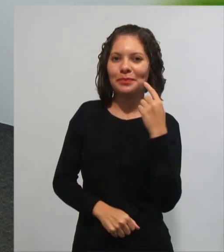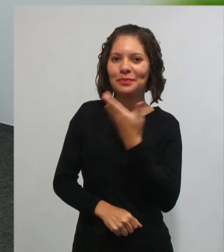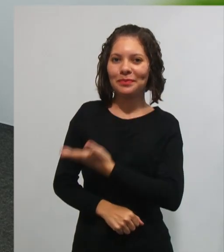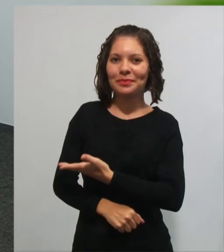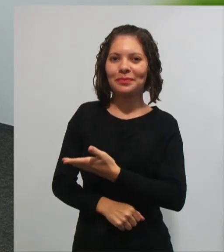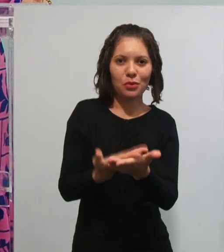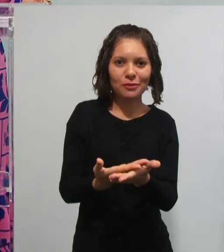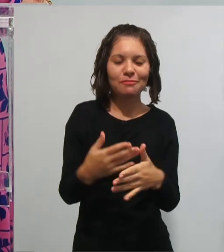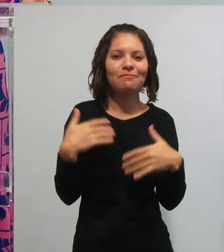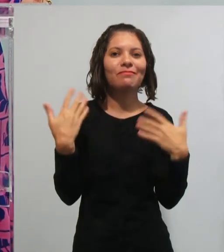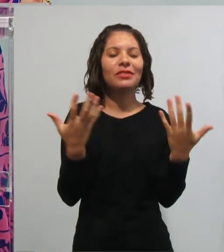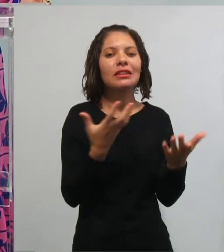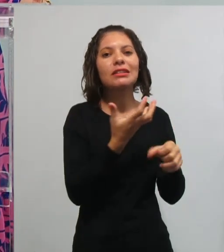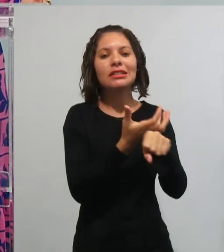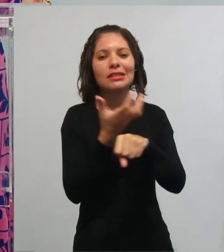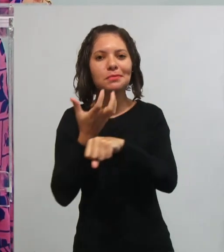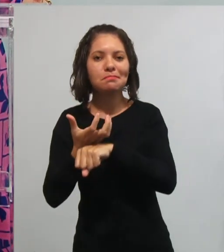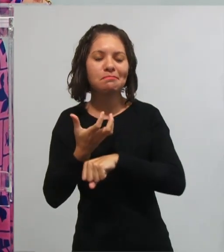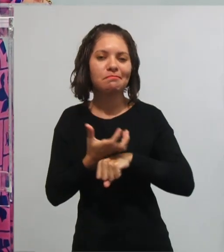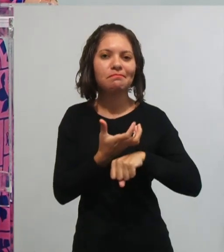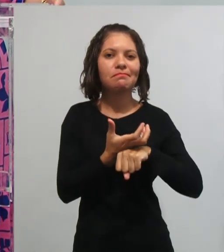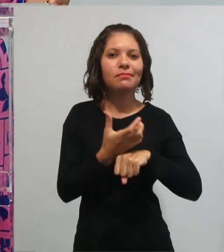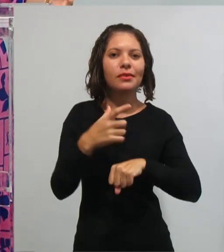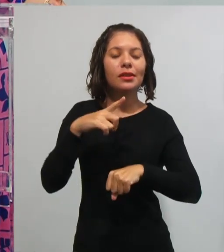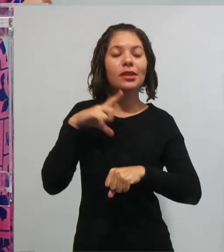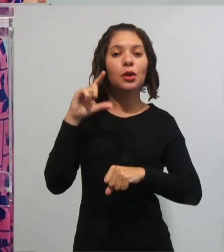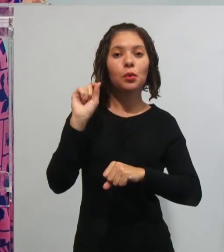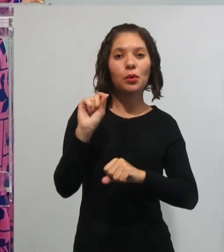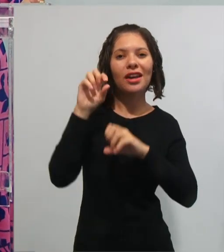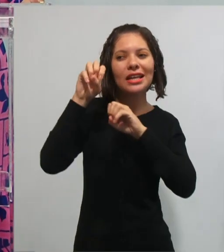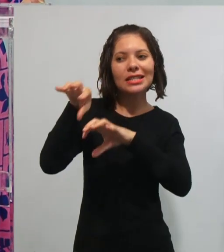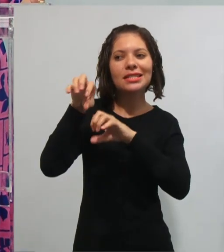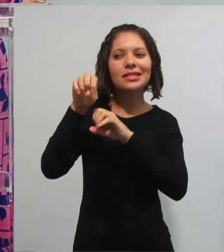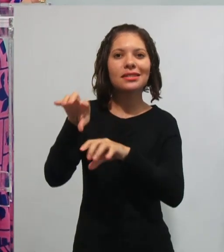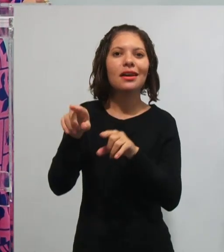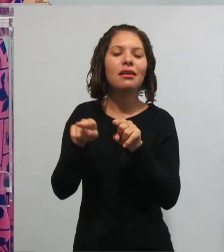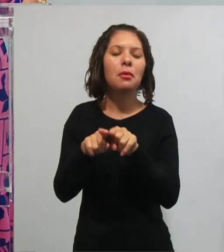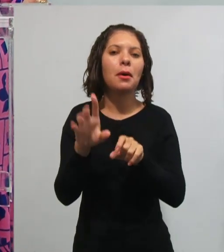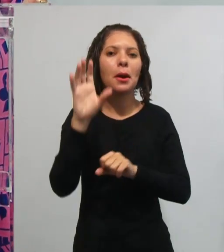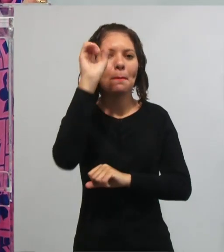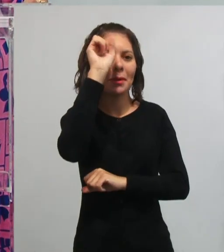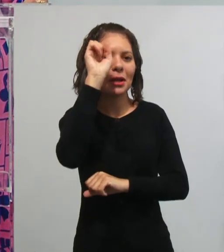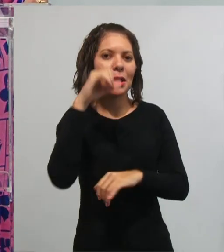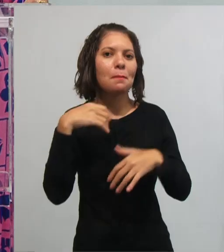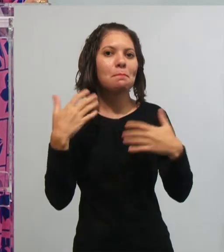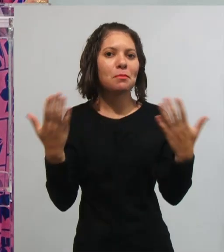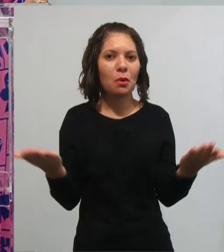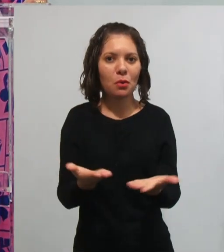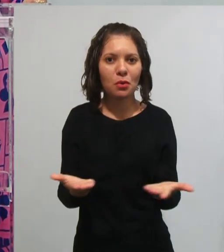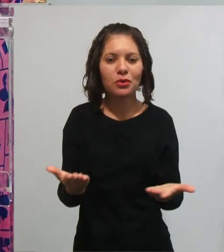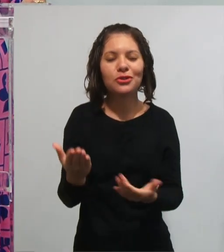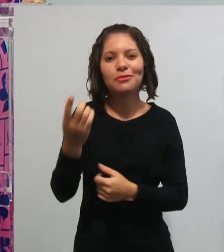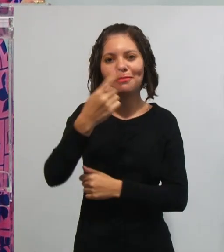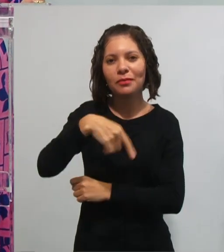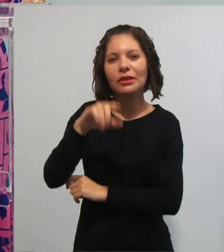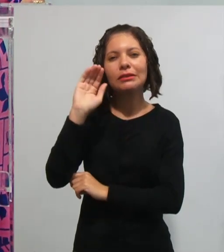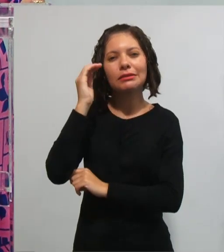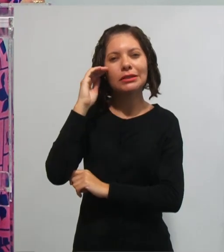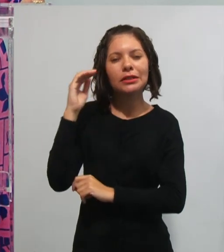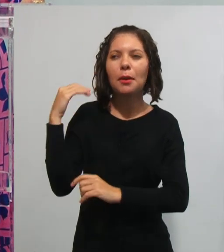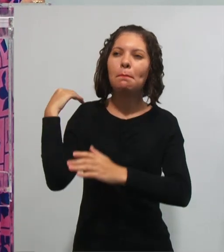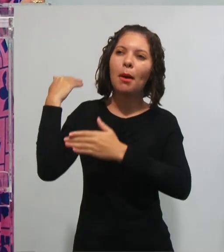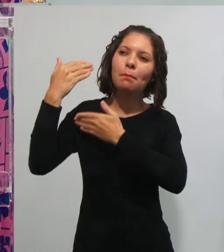Eu estou no estúdio de gravação do campus Porto Velho, Zona Norte. Atrás tem uma parede branca,